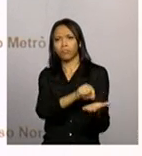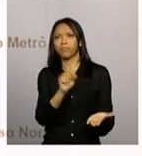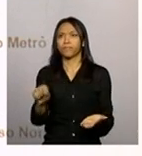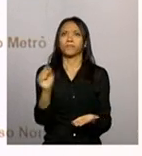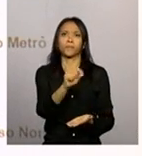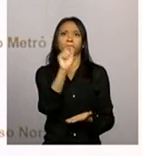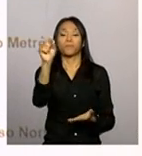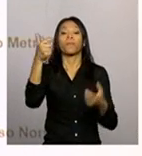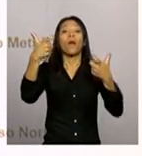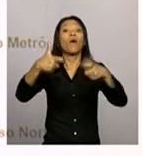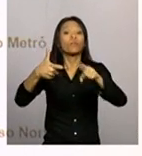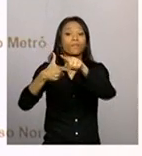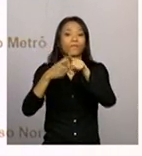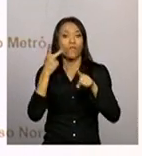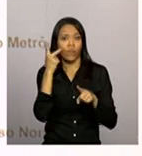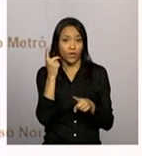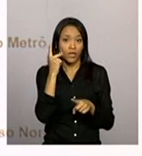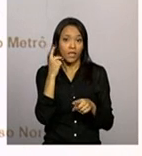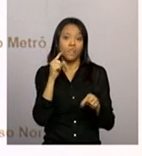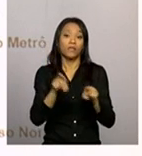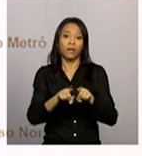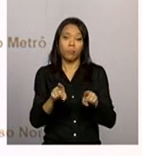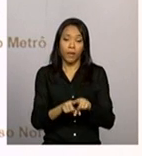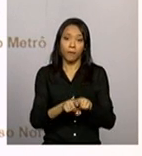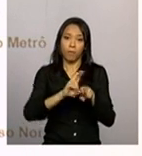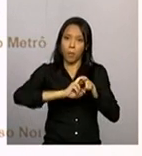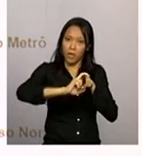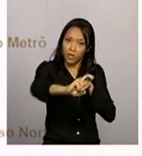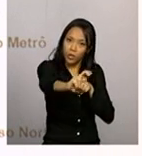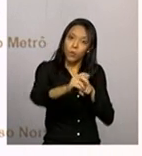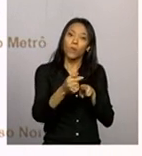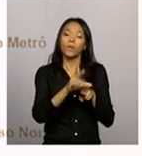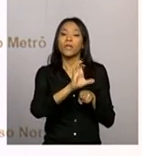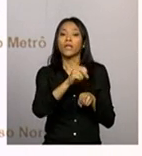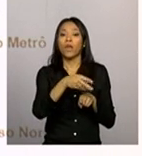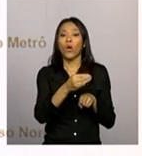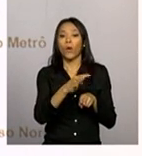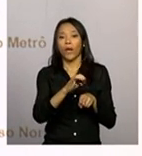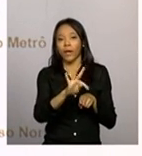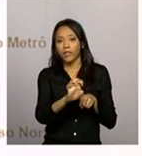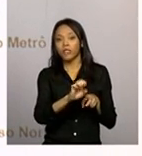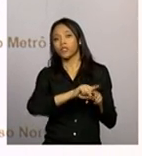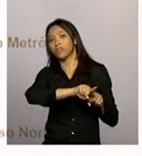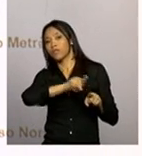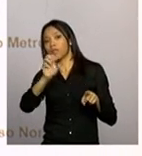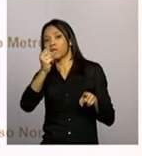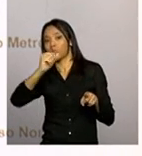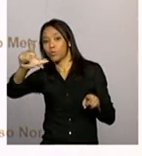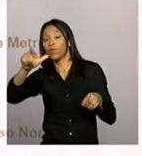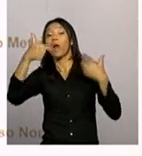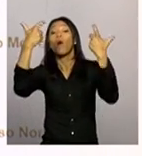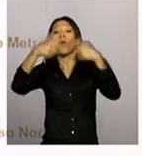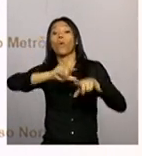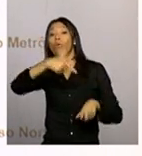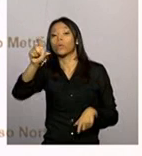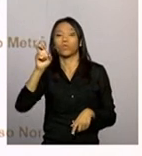Em Fortaleza, os metrôs, as linhas oeste e sul do metrô. Em Natal, o acesso